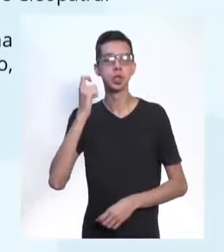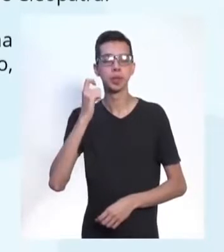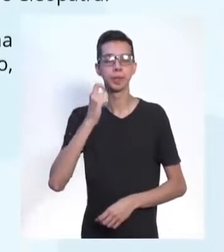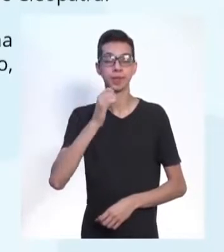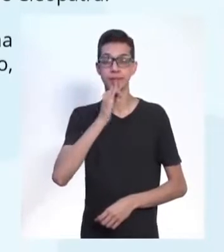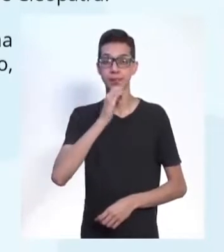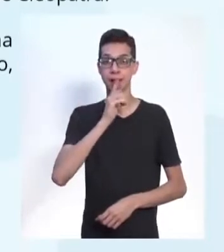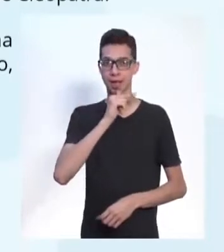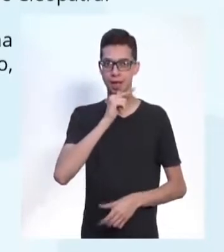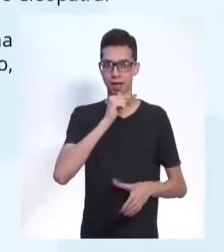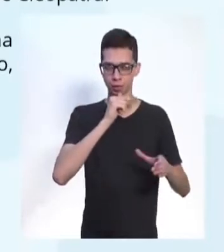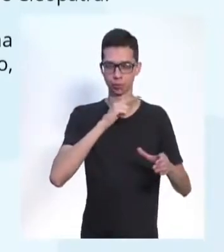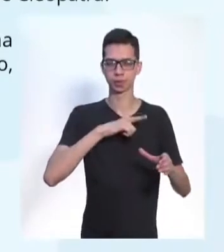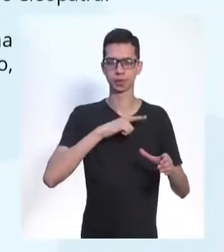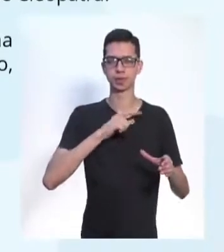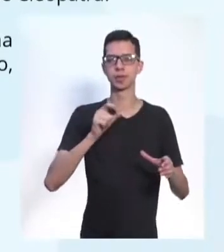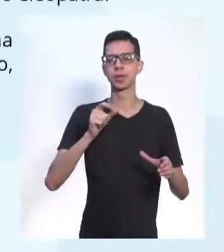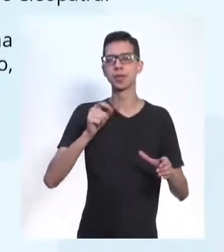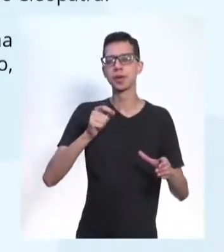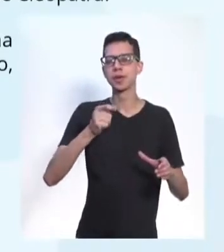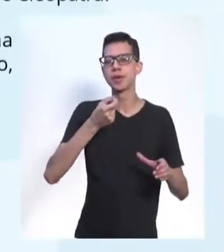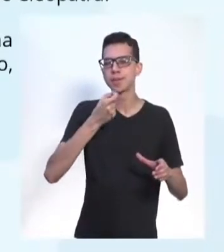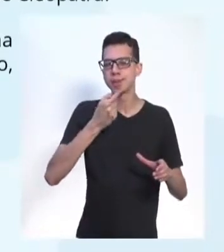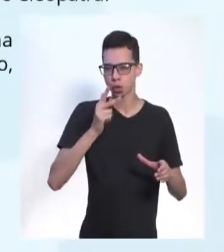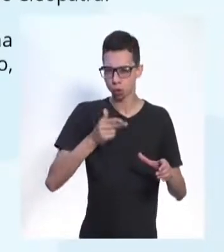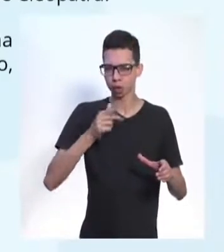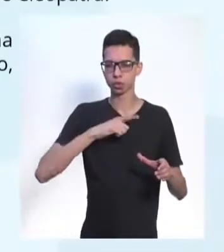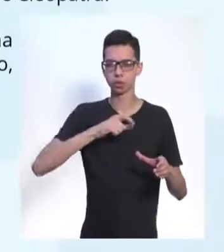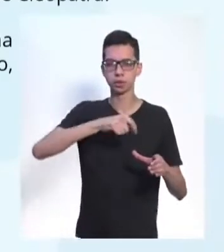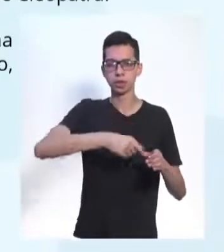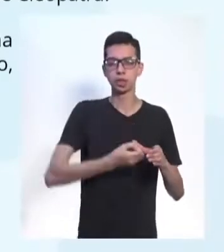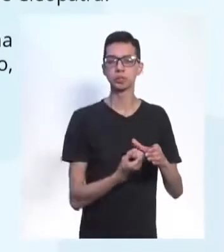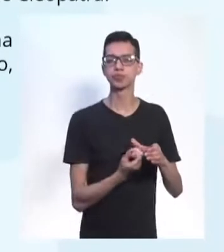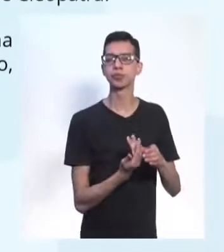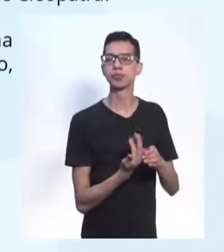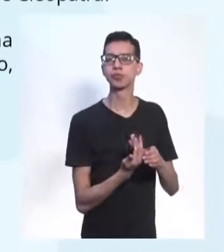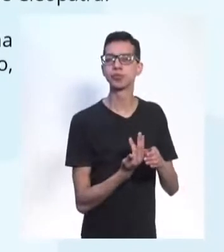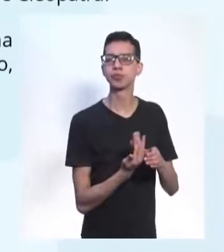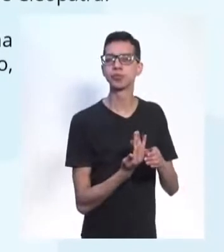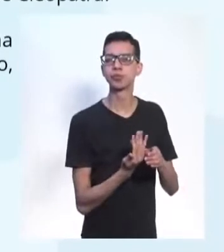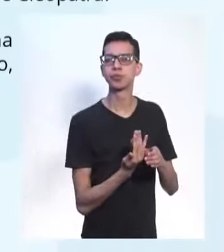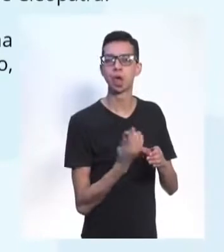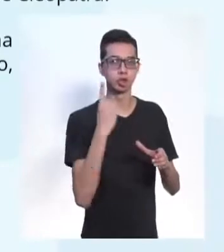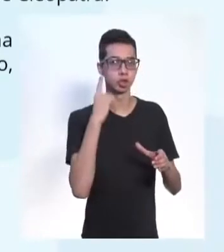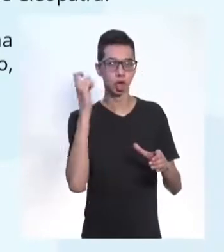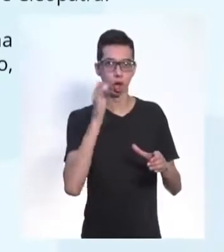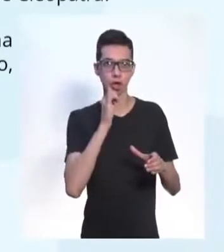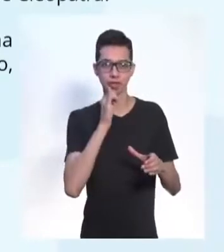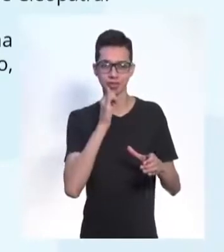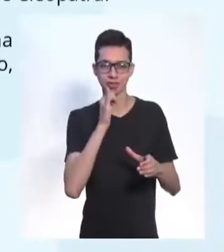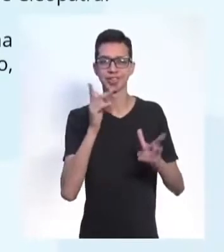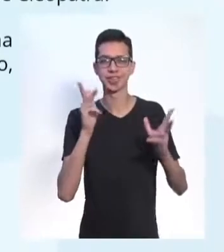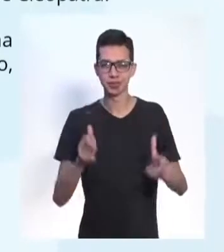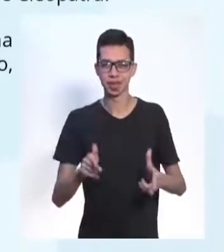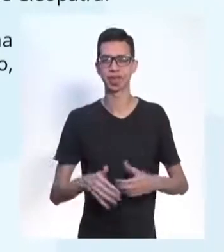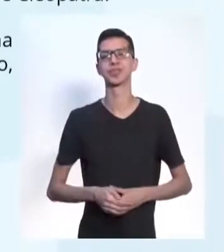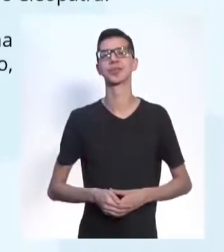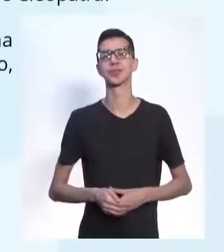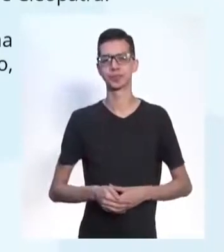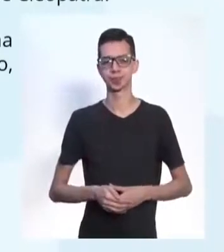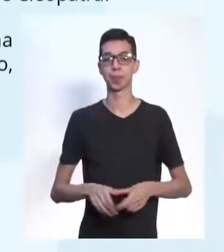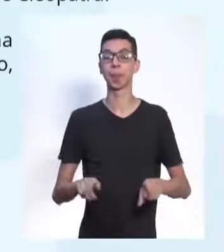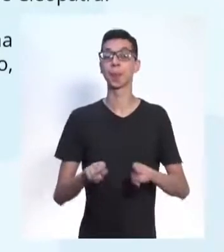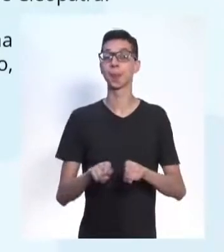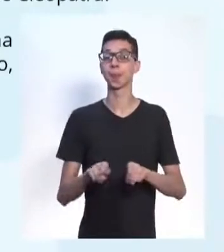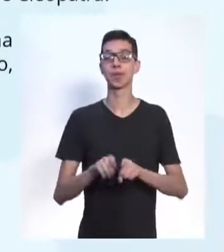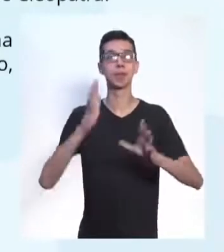eles fingiam que era formiga. Pegavam celofane, pegavam pedra, pegavam tudo que eles imaginavam, que a imaginação